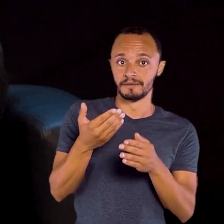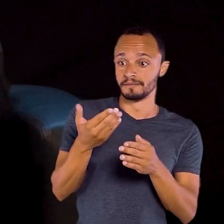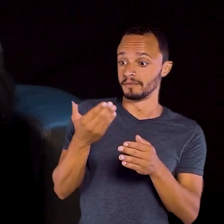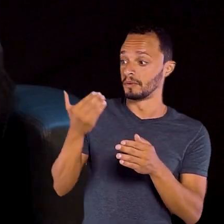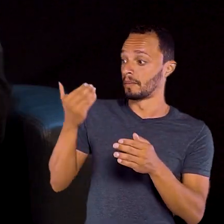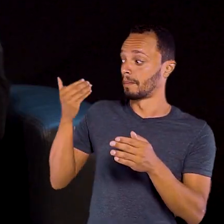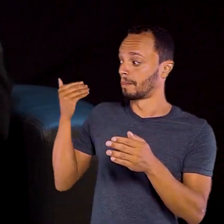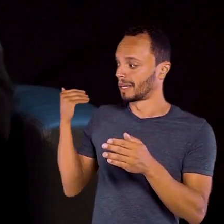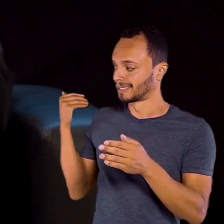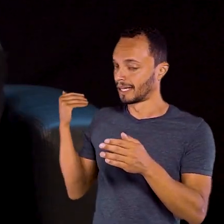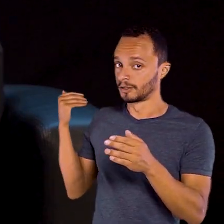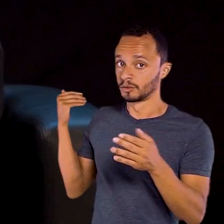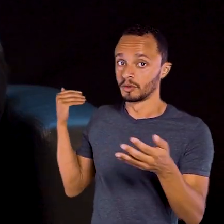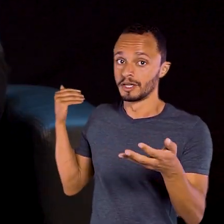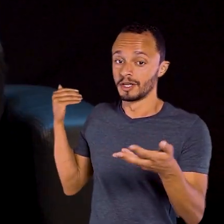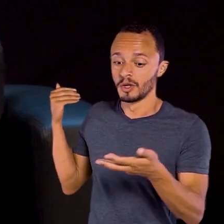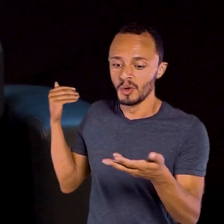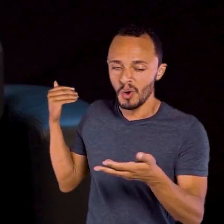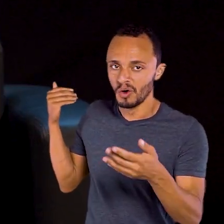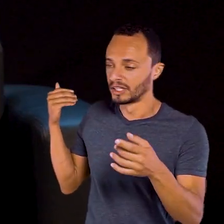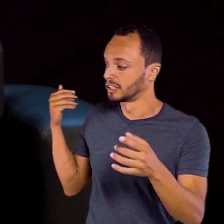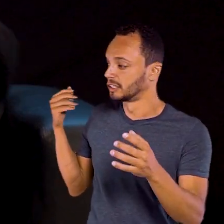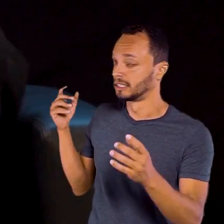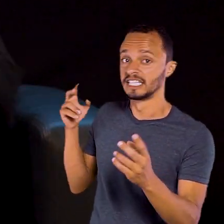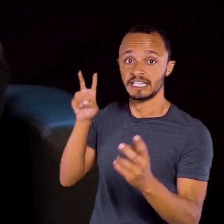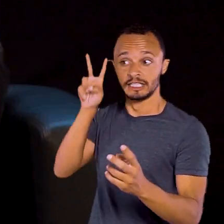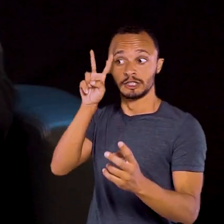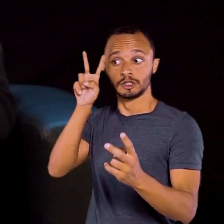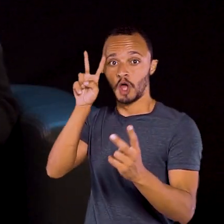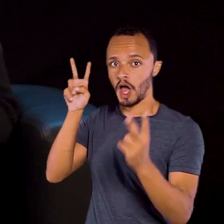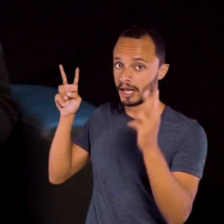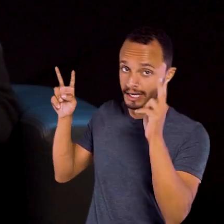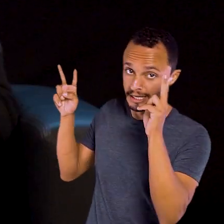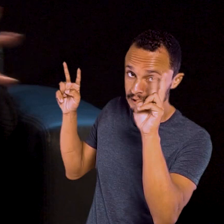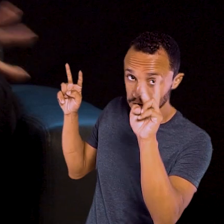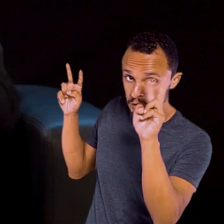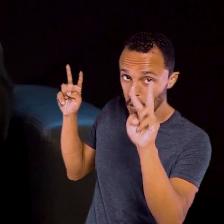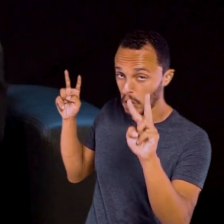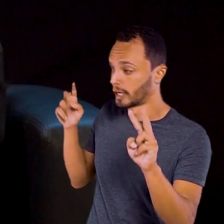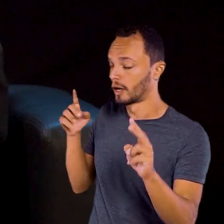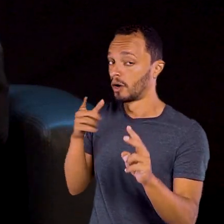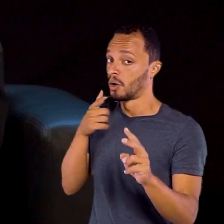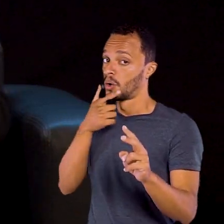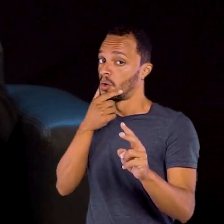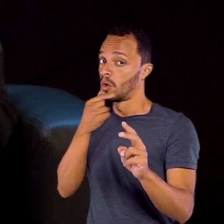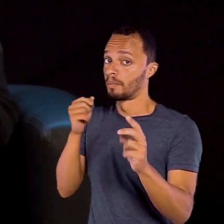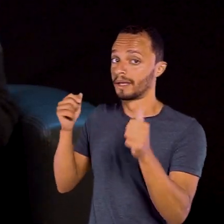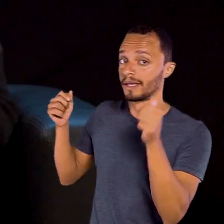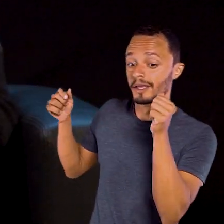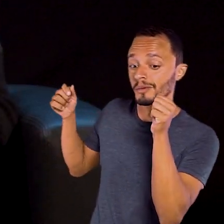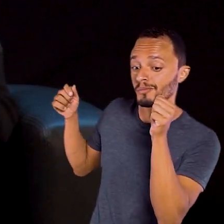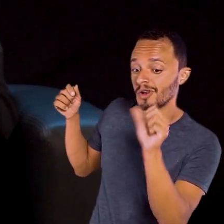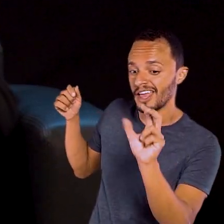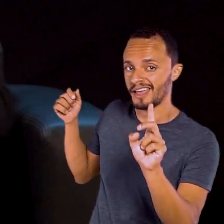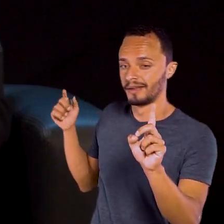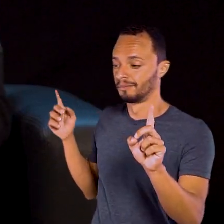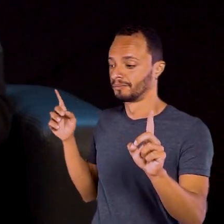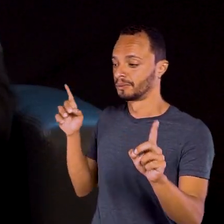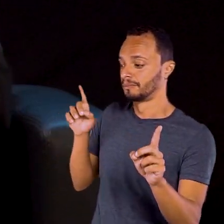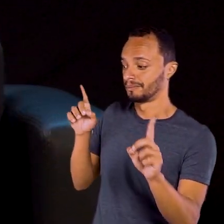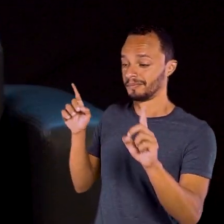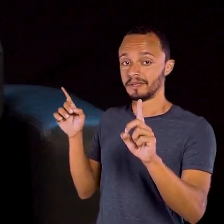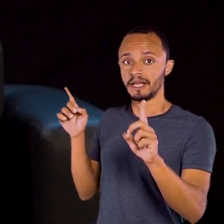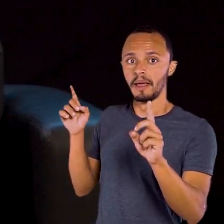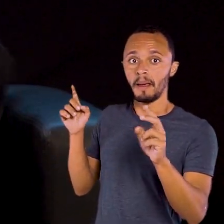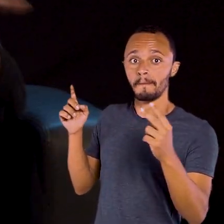né? Testemunhas, de alguma forma, eles fazem parte daquele acontecimento, mas cada um ia contar a história na sua perspectiva. Eram 2 pessoas